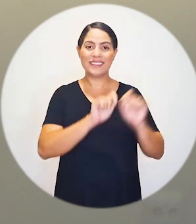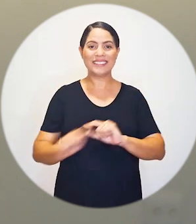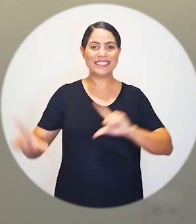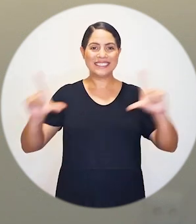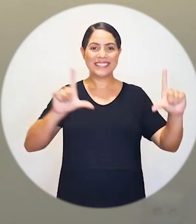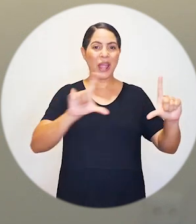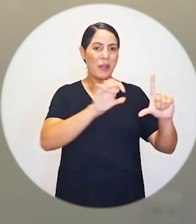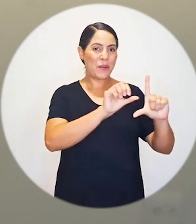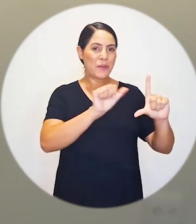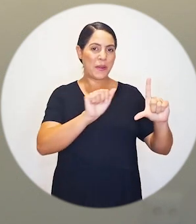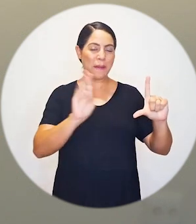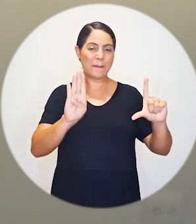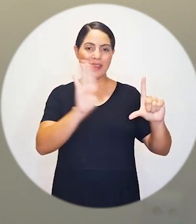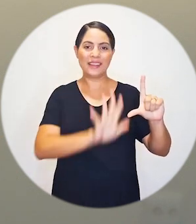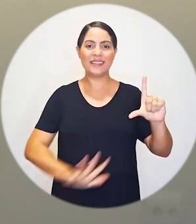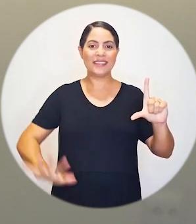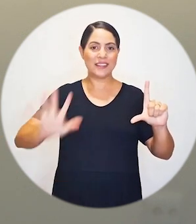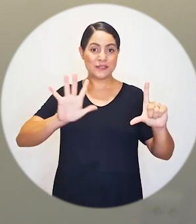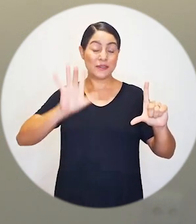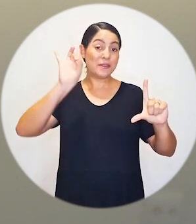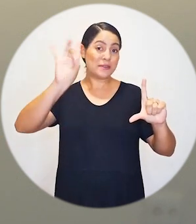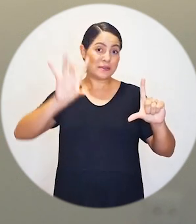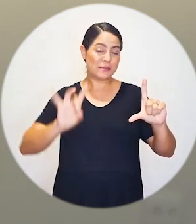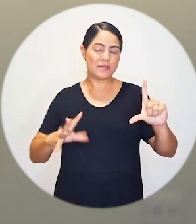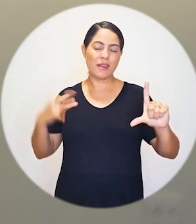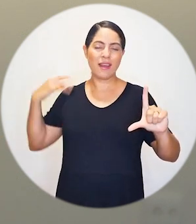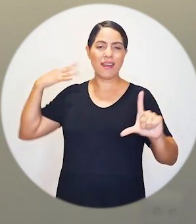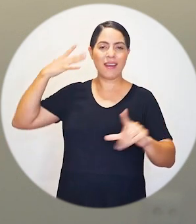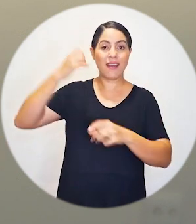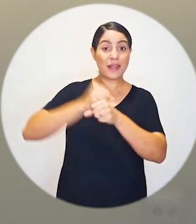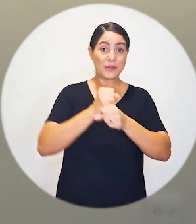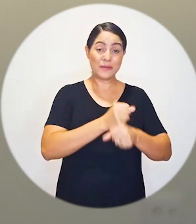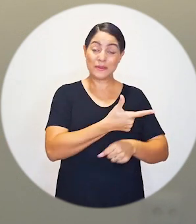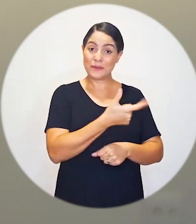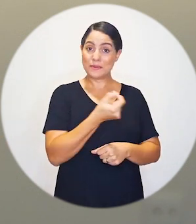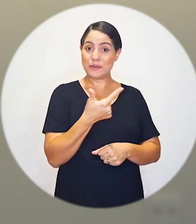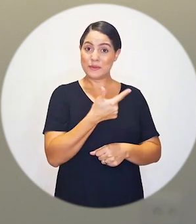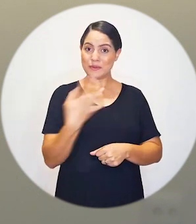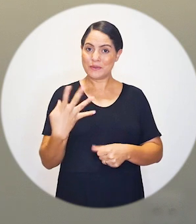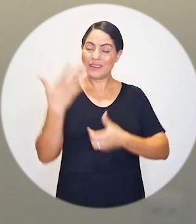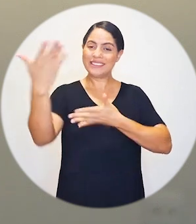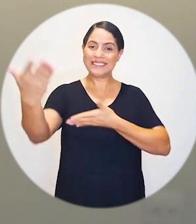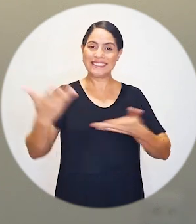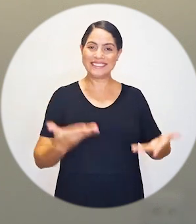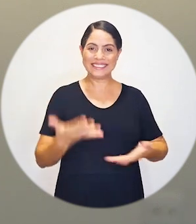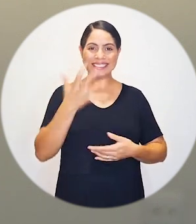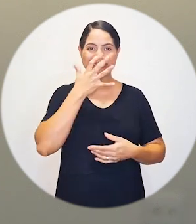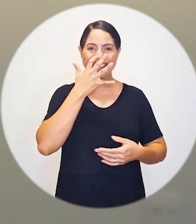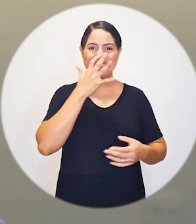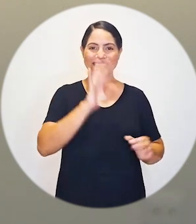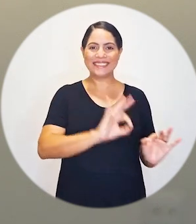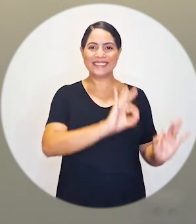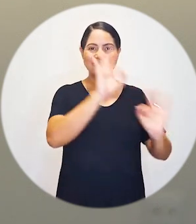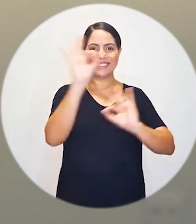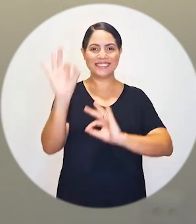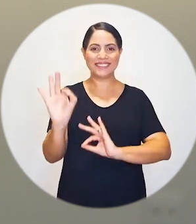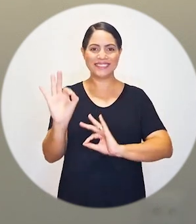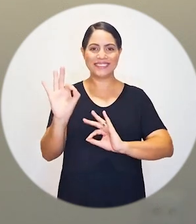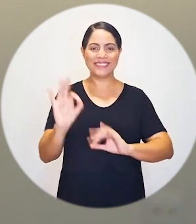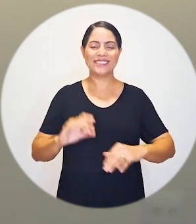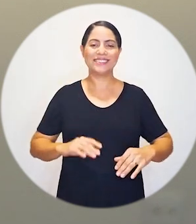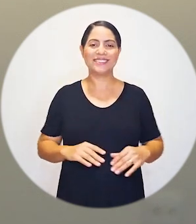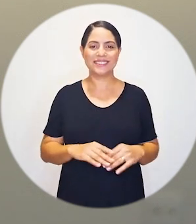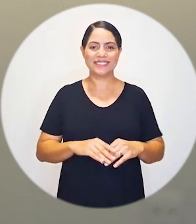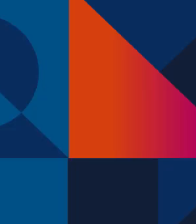Olá, esse é o programa OAB Nacional Especial Retrospectiva 2024. Você é o nosso convidado, fique com a gente,